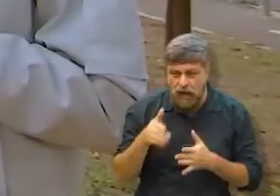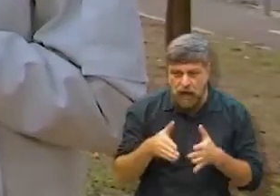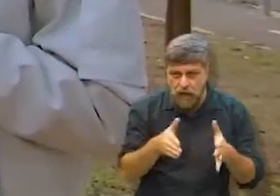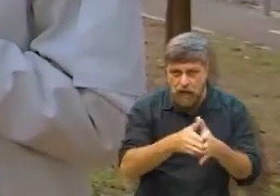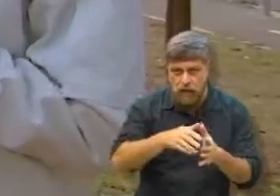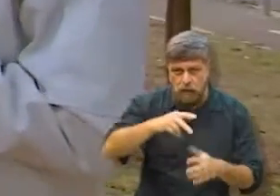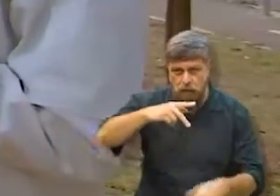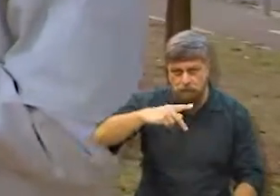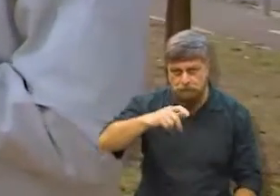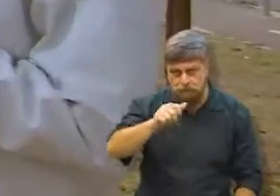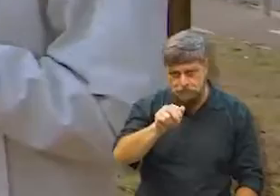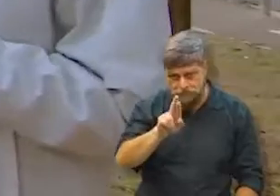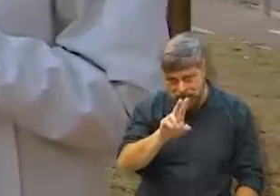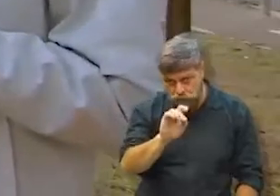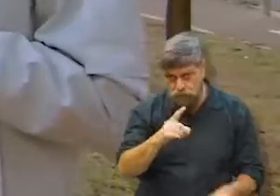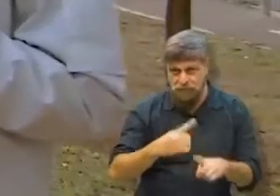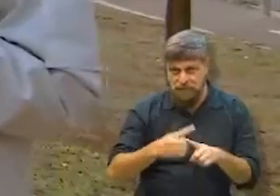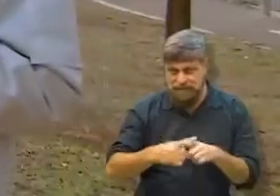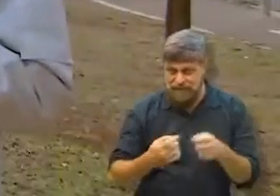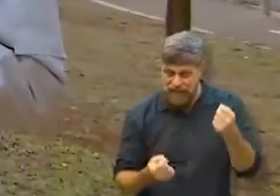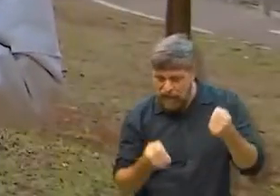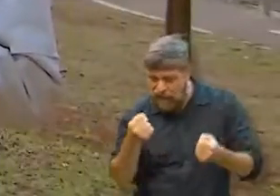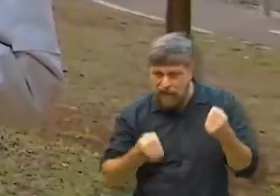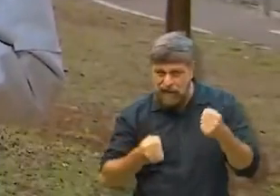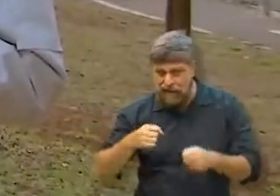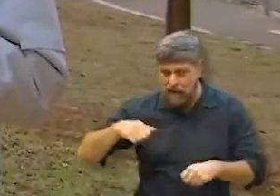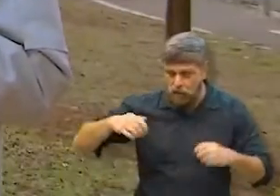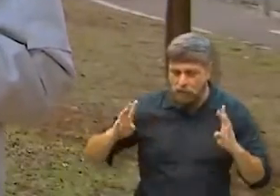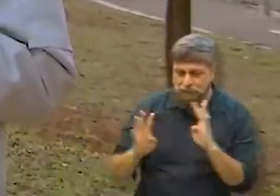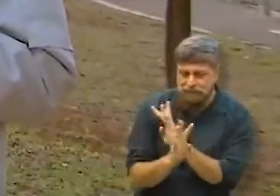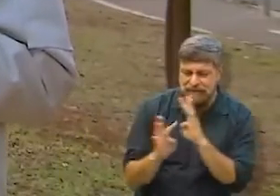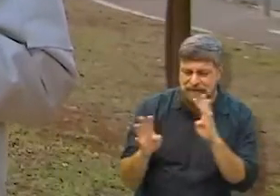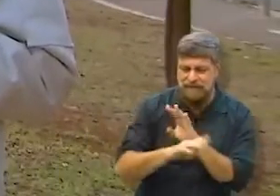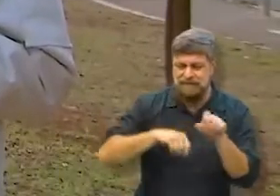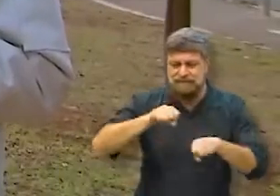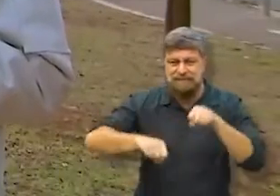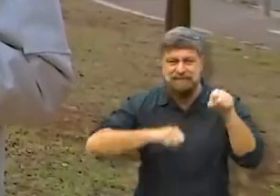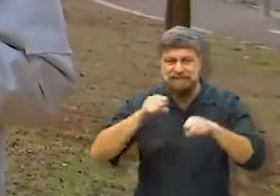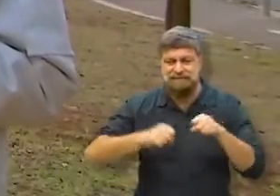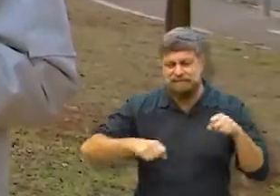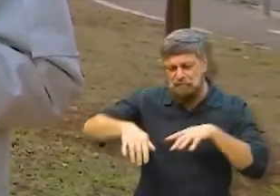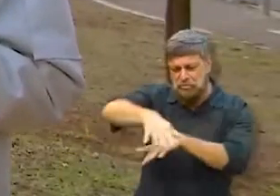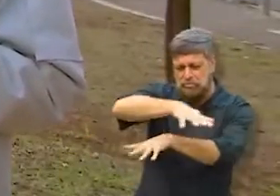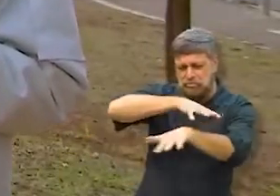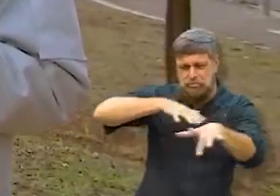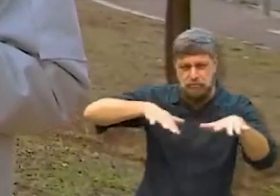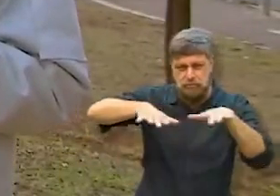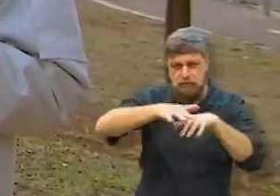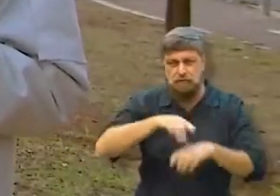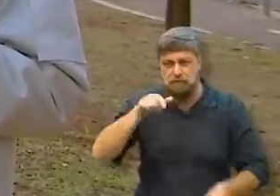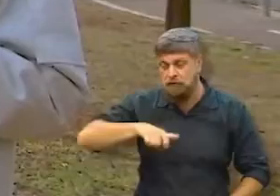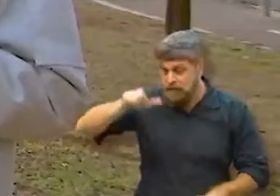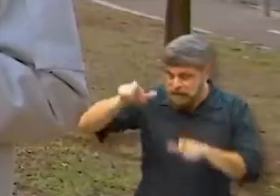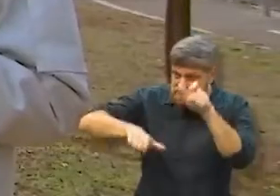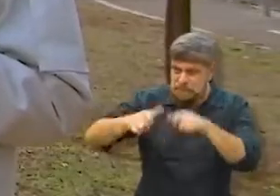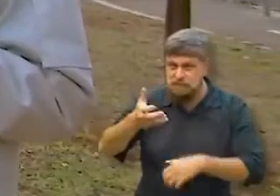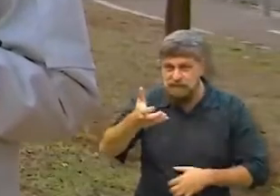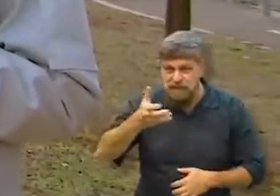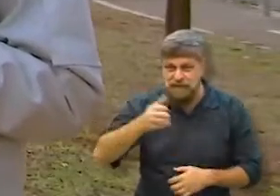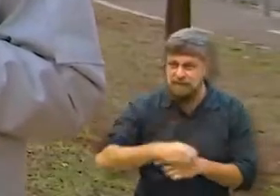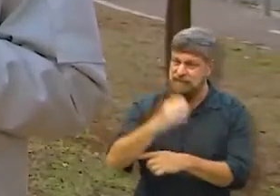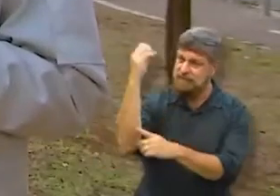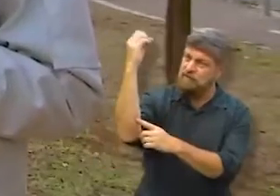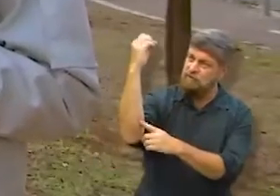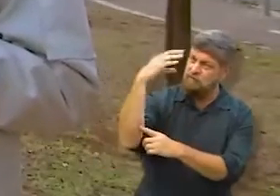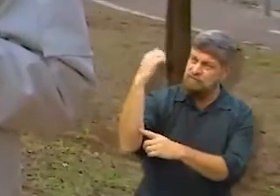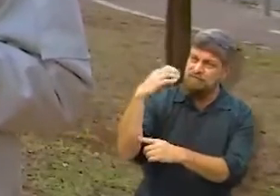que muitos carros, pedestres, ciclistas dividem esse espaço. Então, por isso, os moradores querem uma